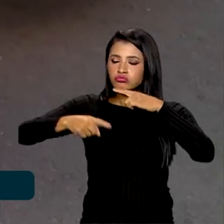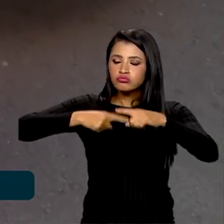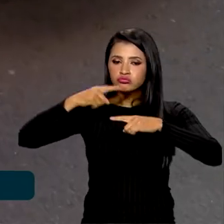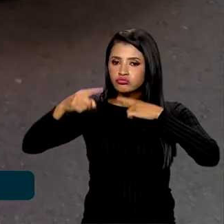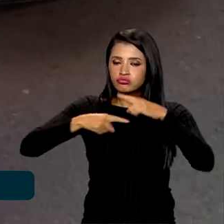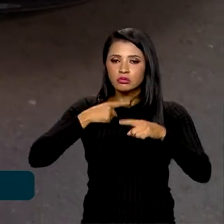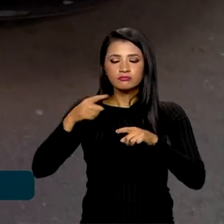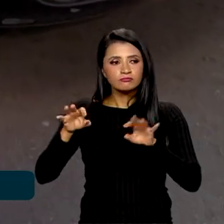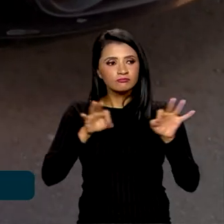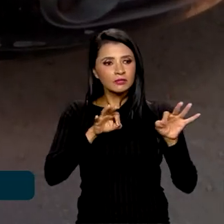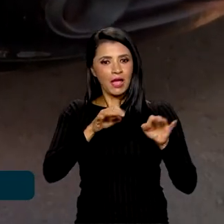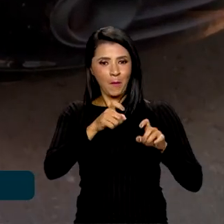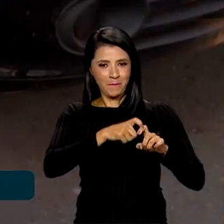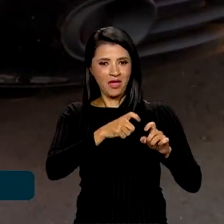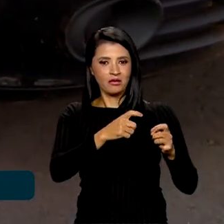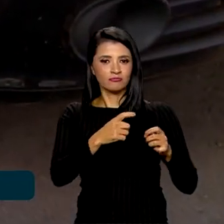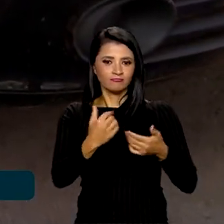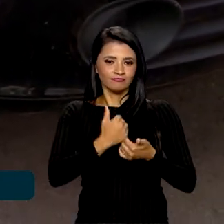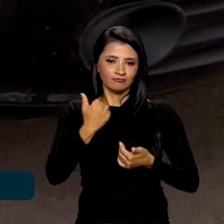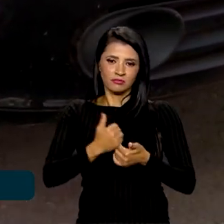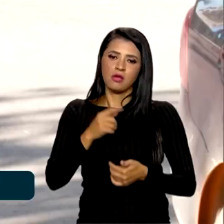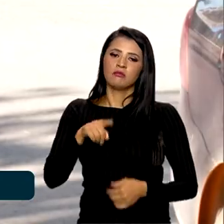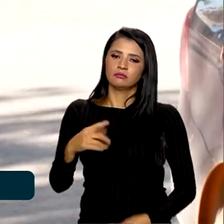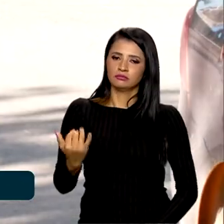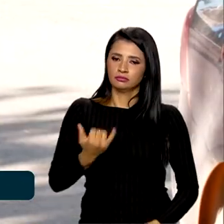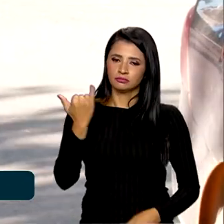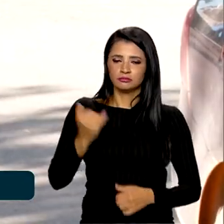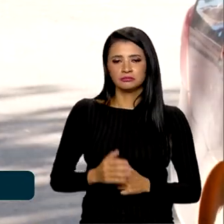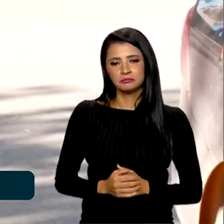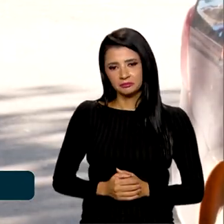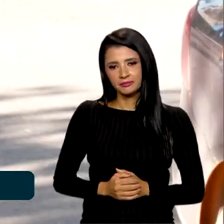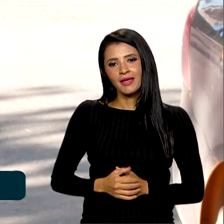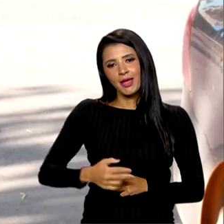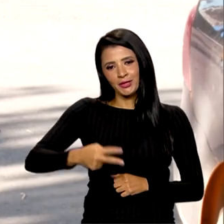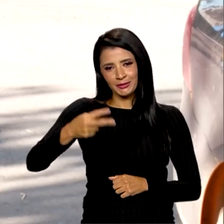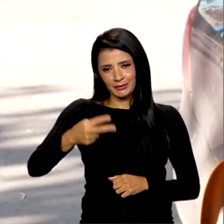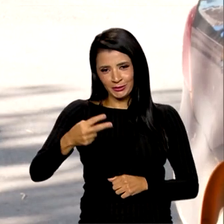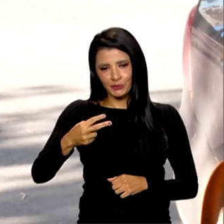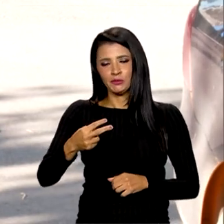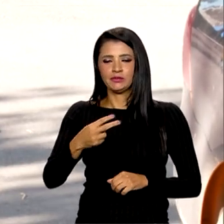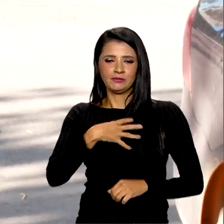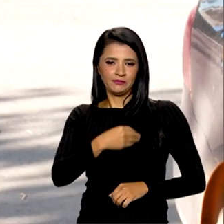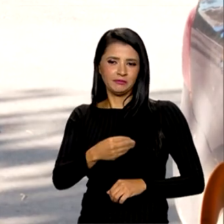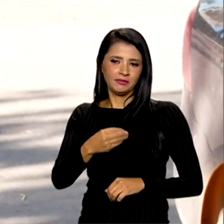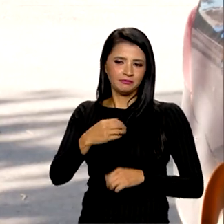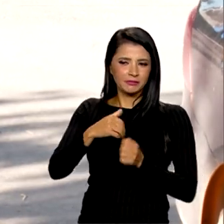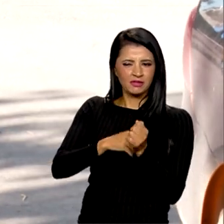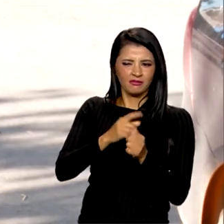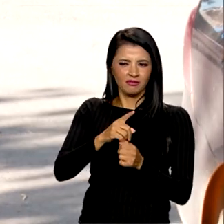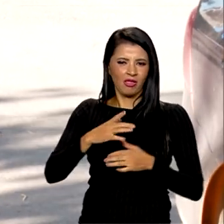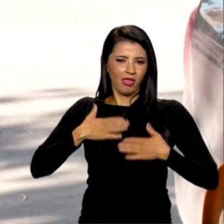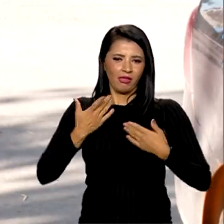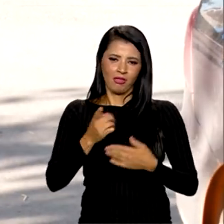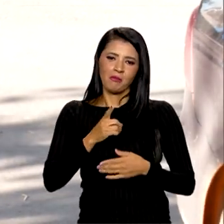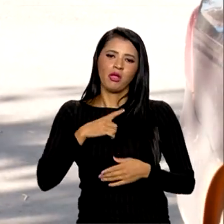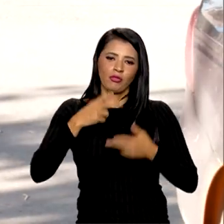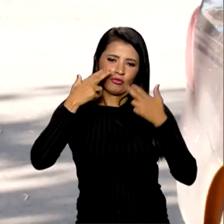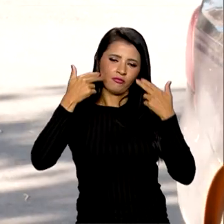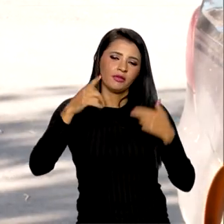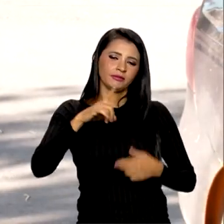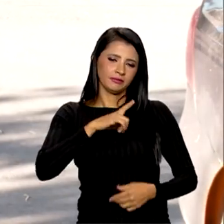o acompanhamento da equipe é indispensável por ser a segunda não tem muito mistério Mas sempre tem várias novidades